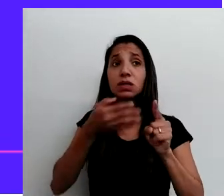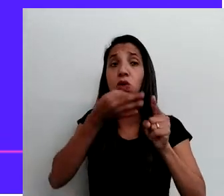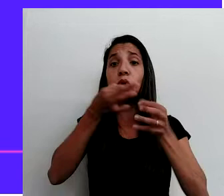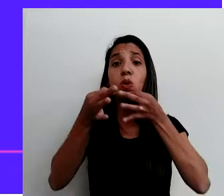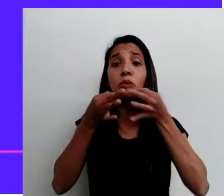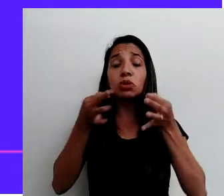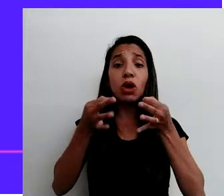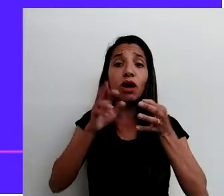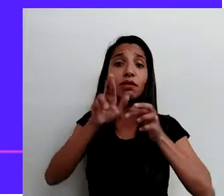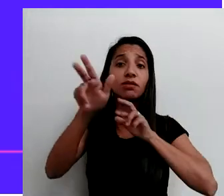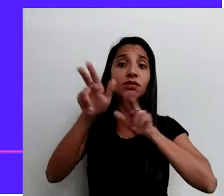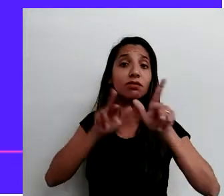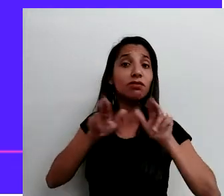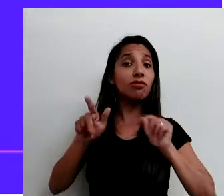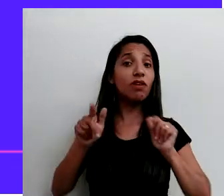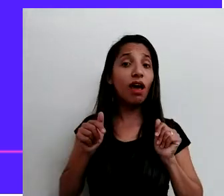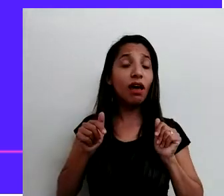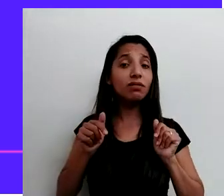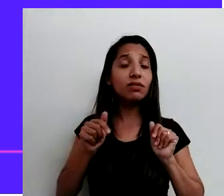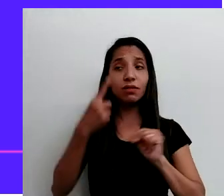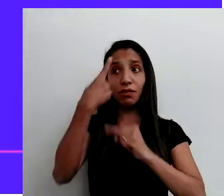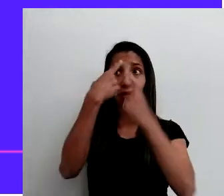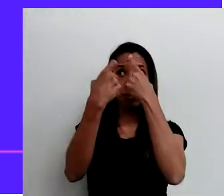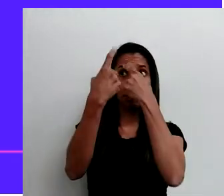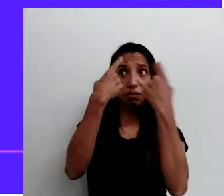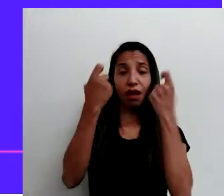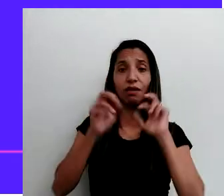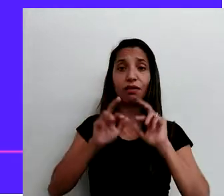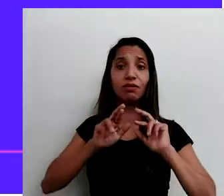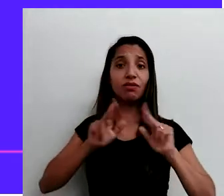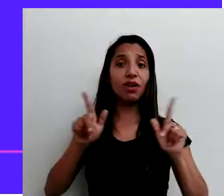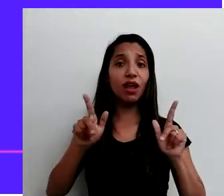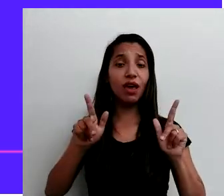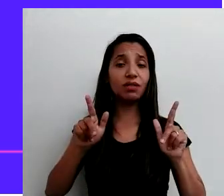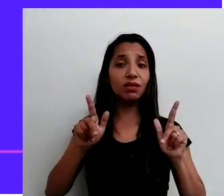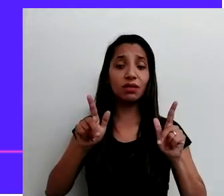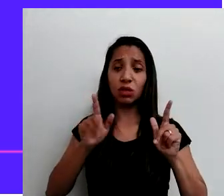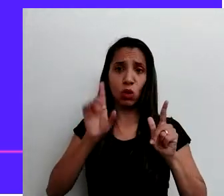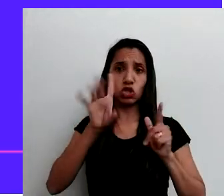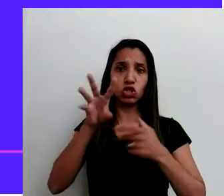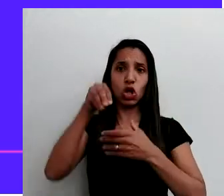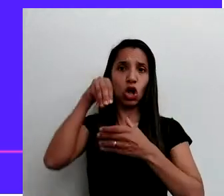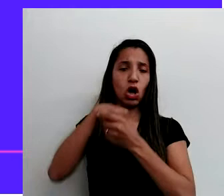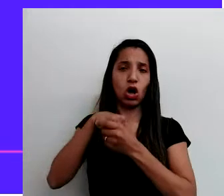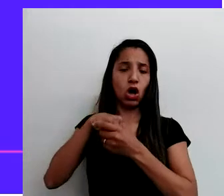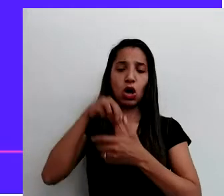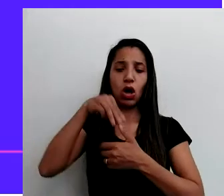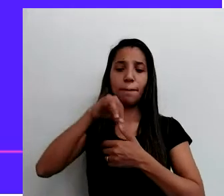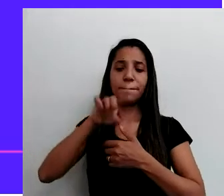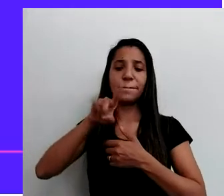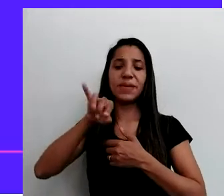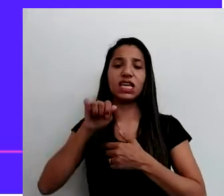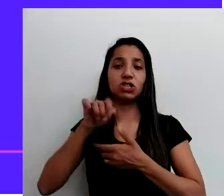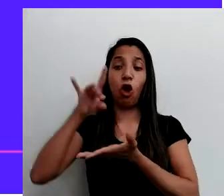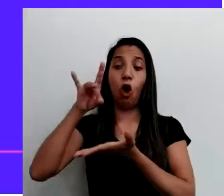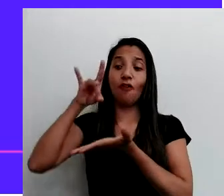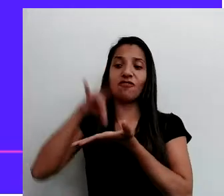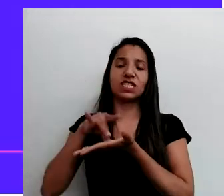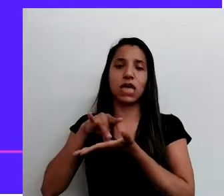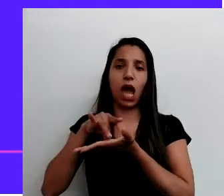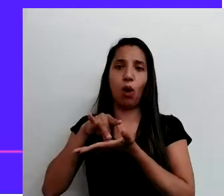convergentes, desculpem, mas que estão não estão só na mídia, não é só a fonte oficial, não é só, né, quem